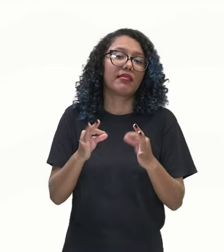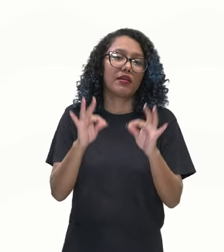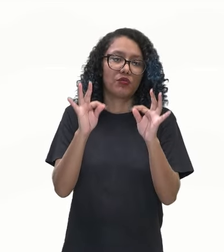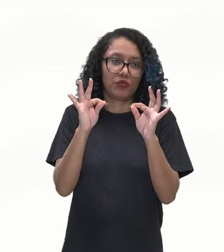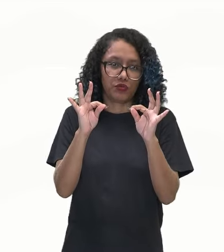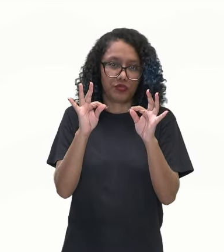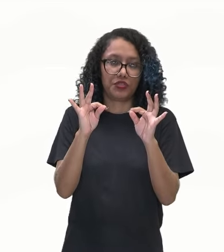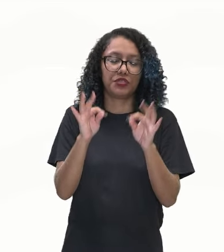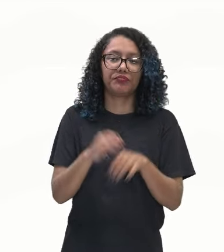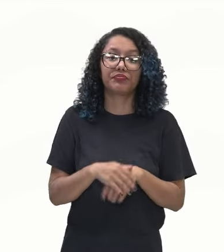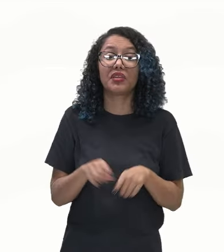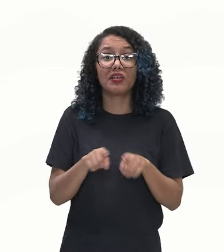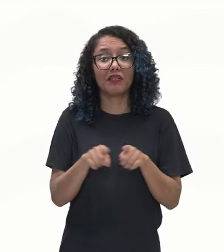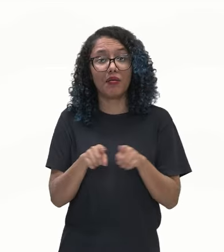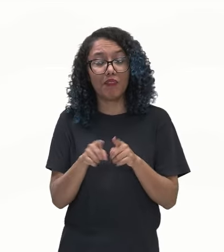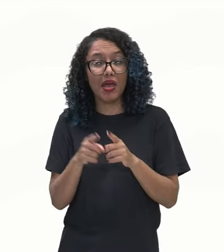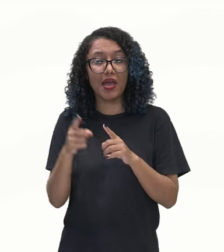predominantemente urbano.